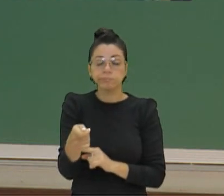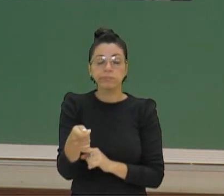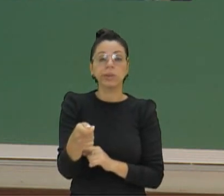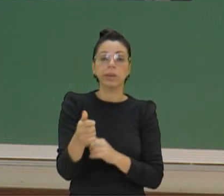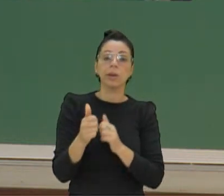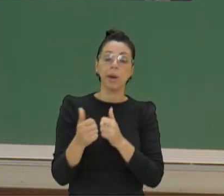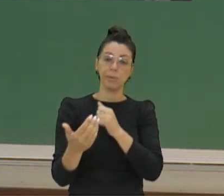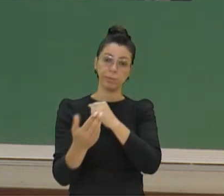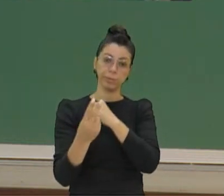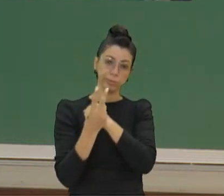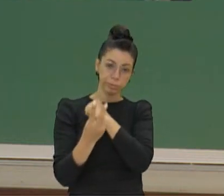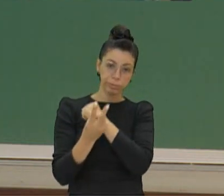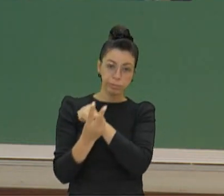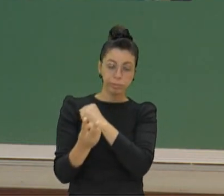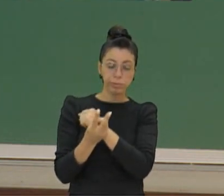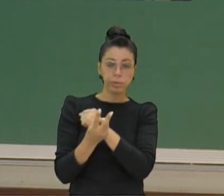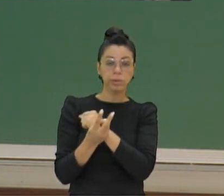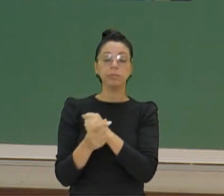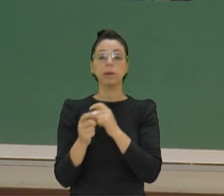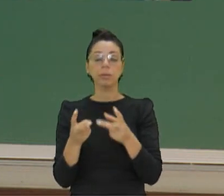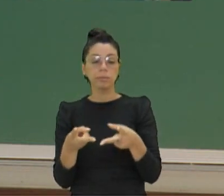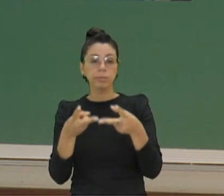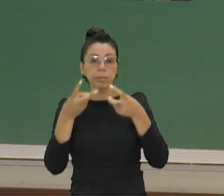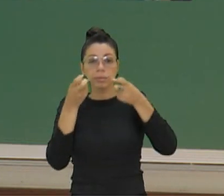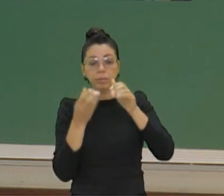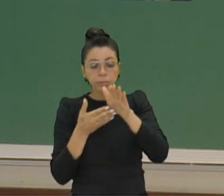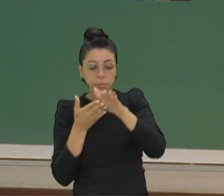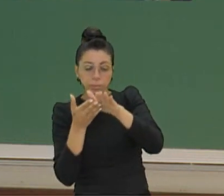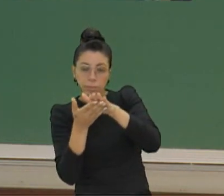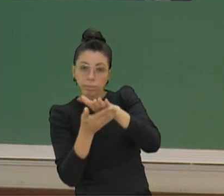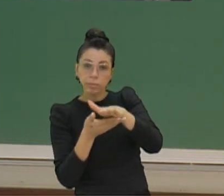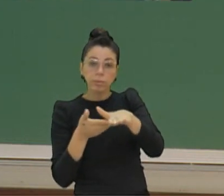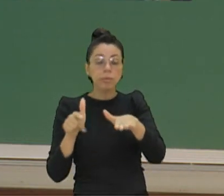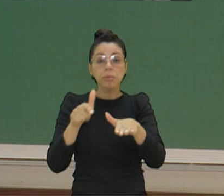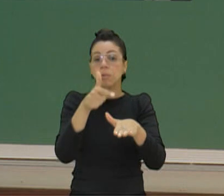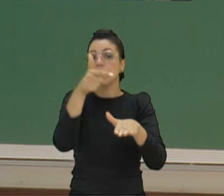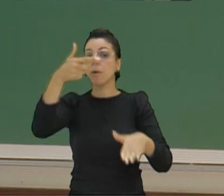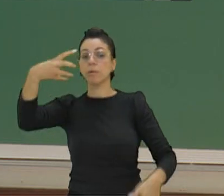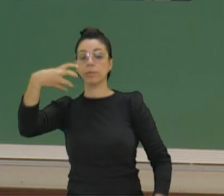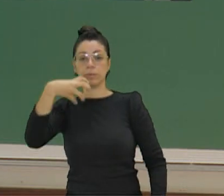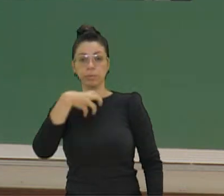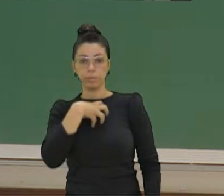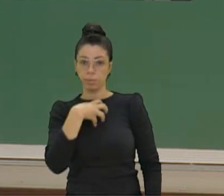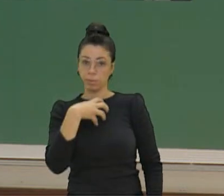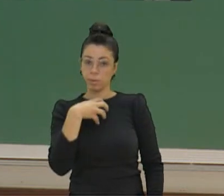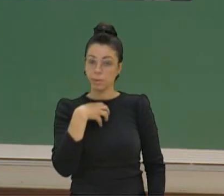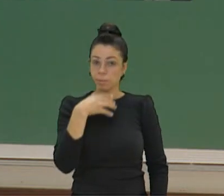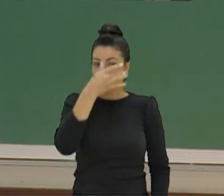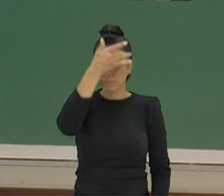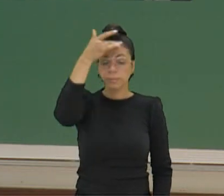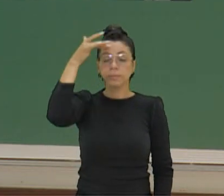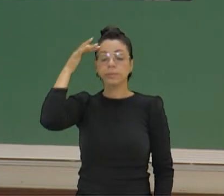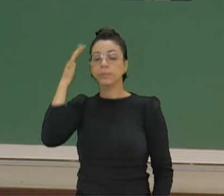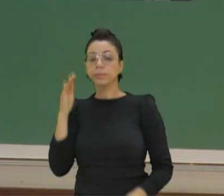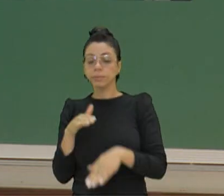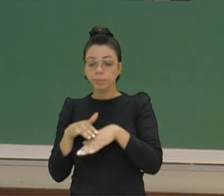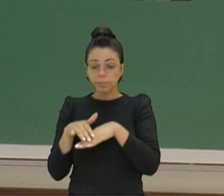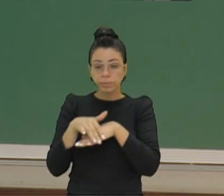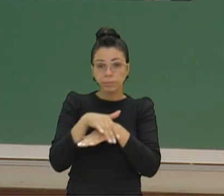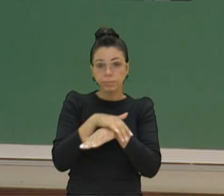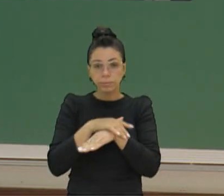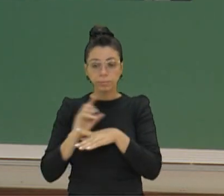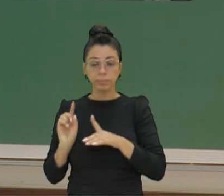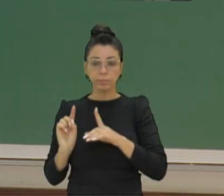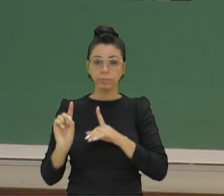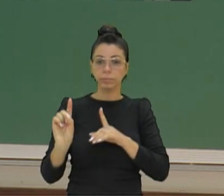também auxiliar isso. Mas perceba que utiliza-se um outro sentido para que essa pessoa possa se